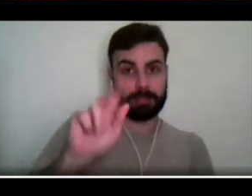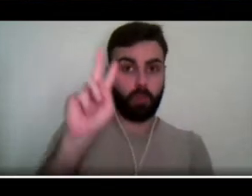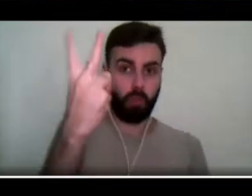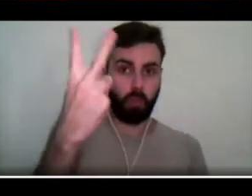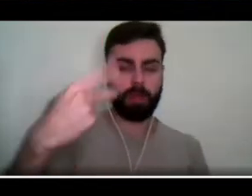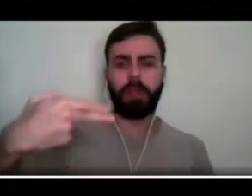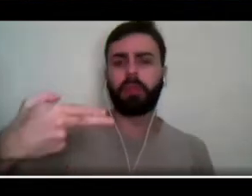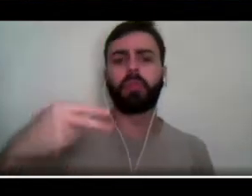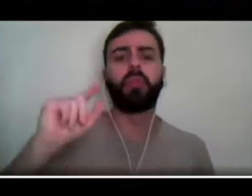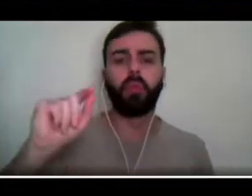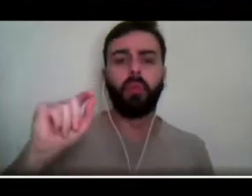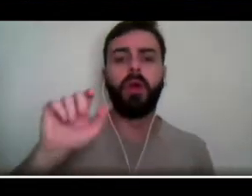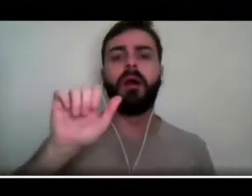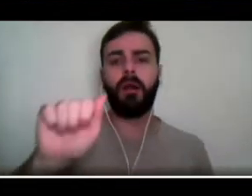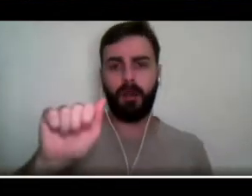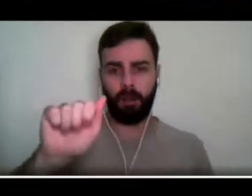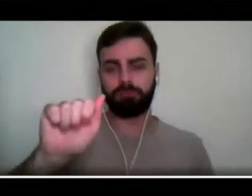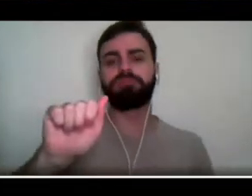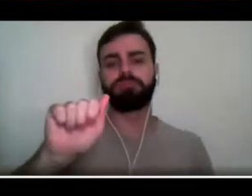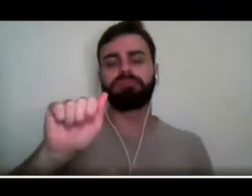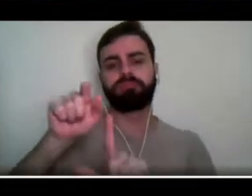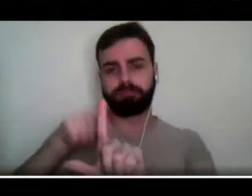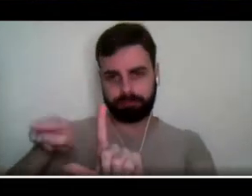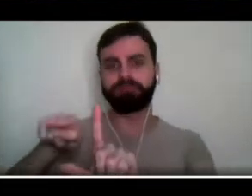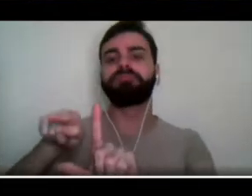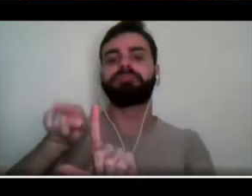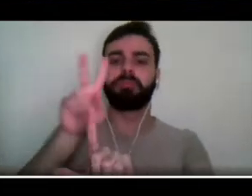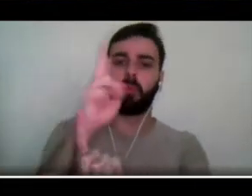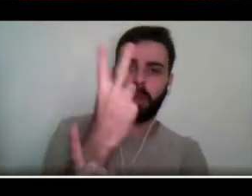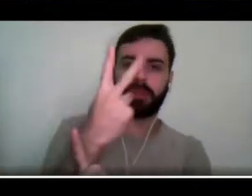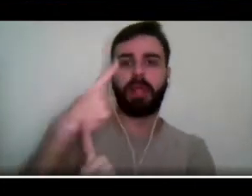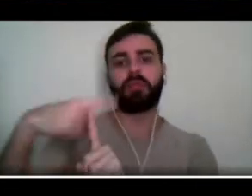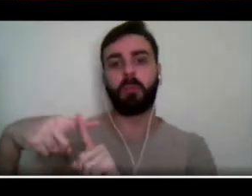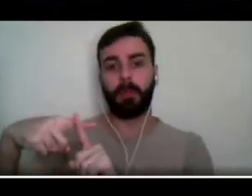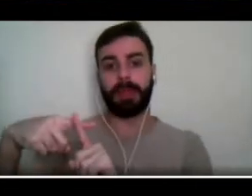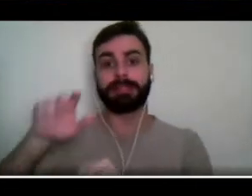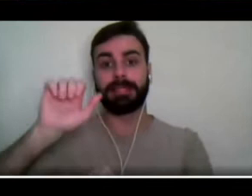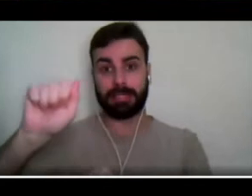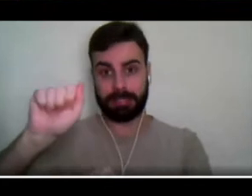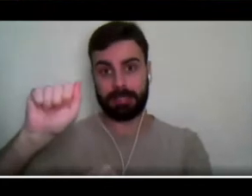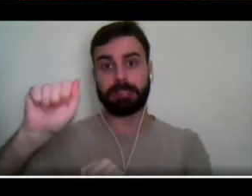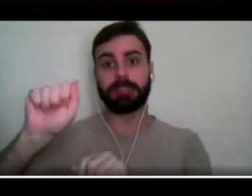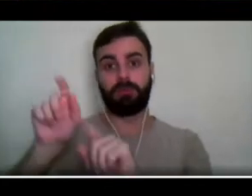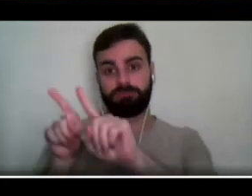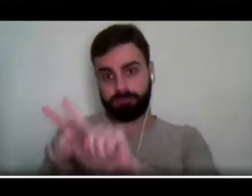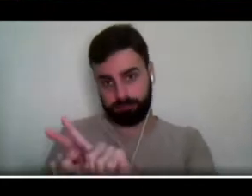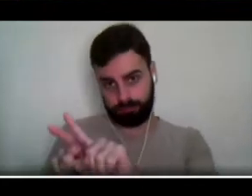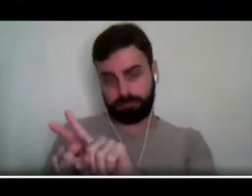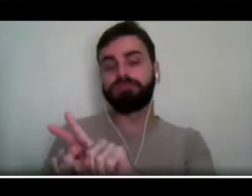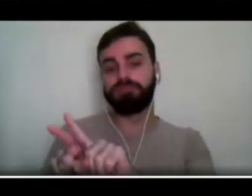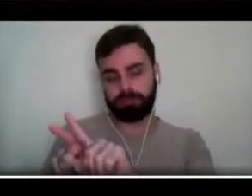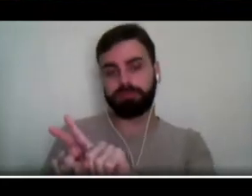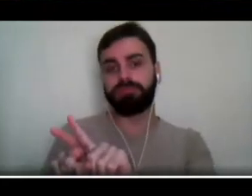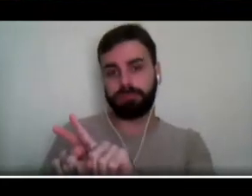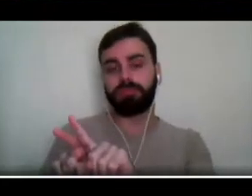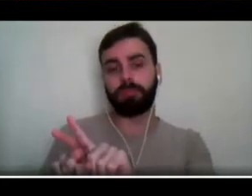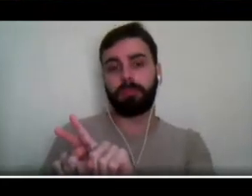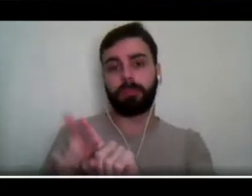mais a aceleração paralela à velocidade ao quadrado. Então, a aceleração perpendicular